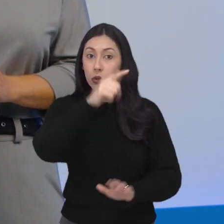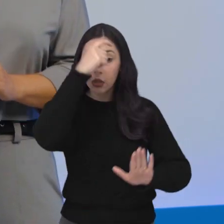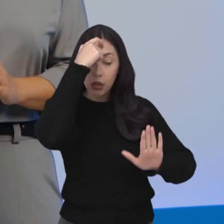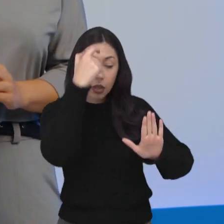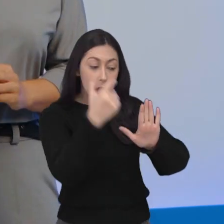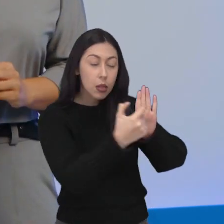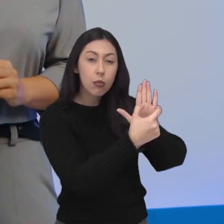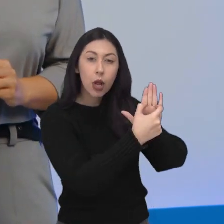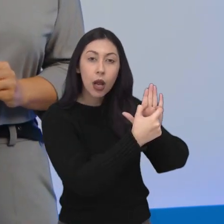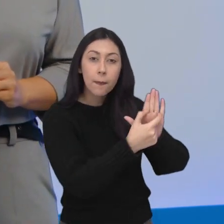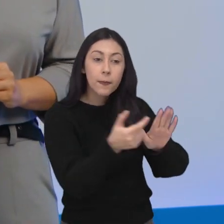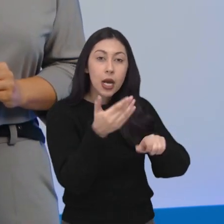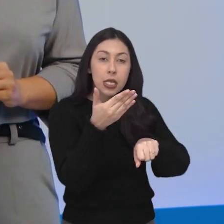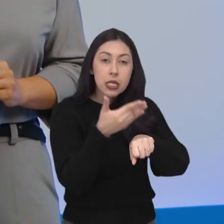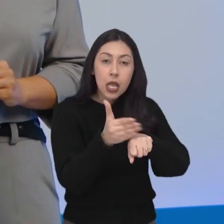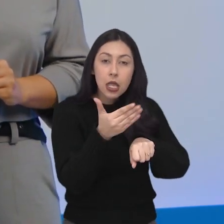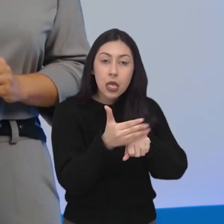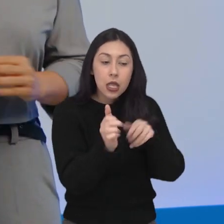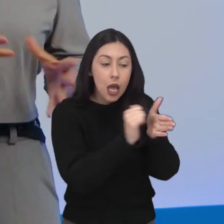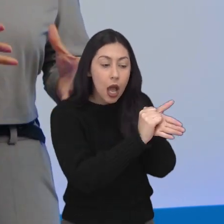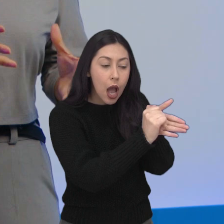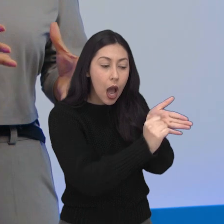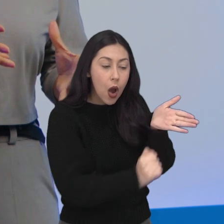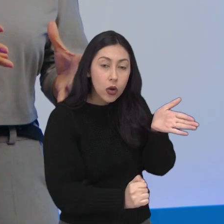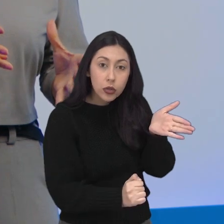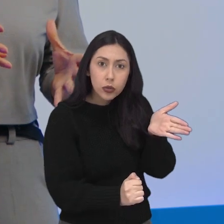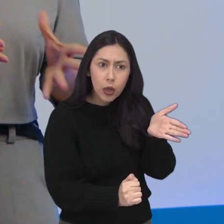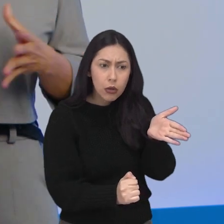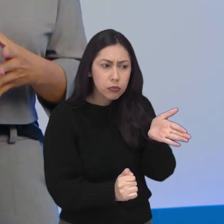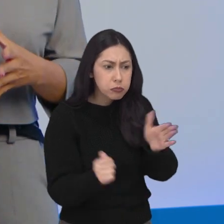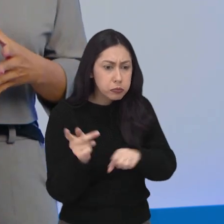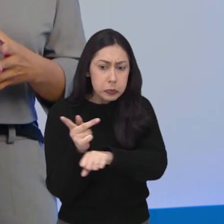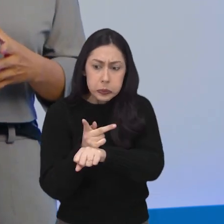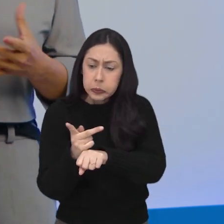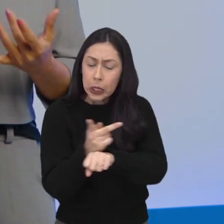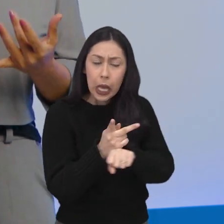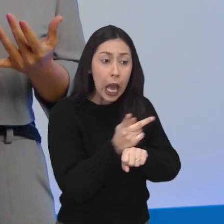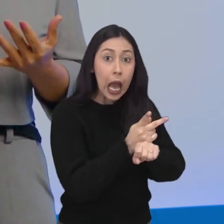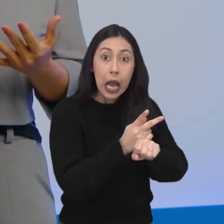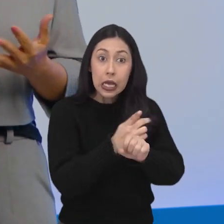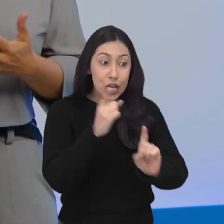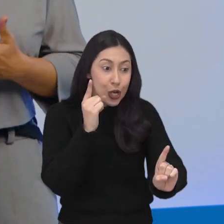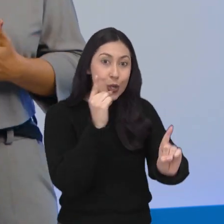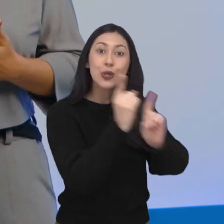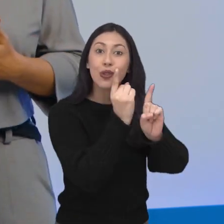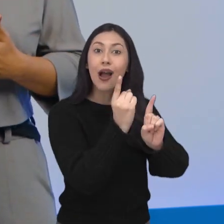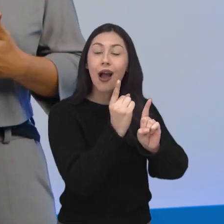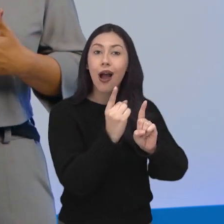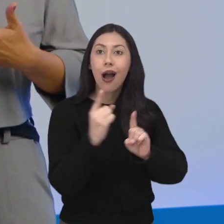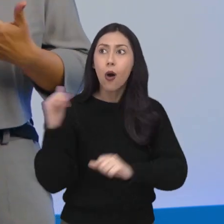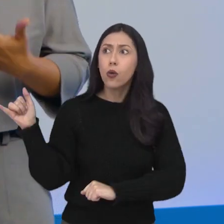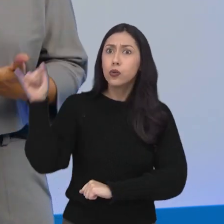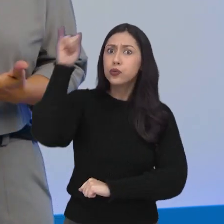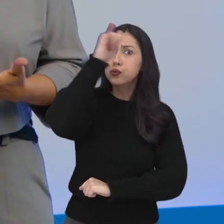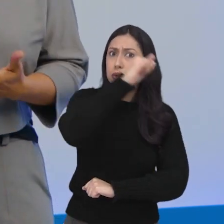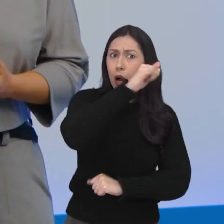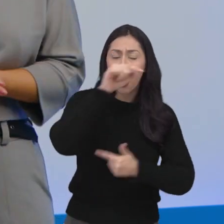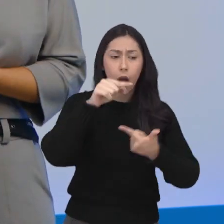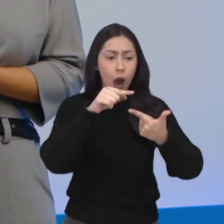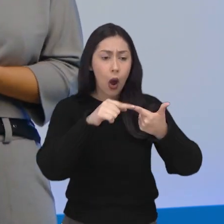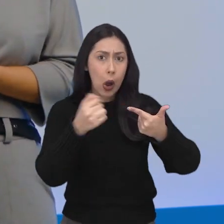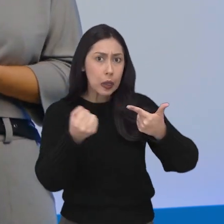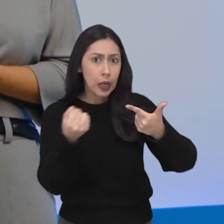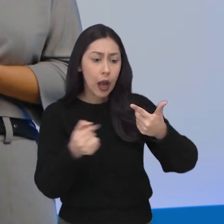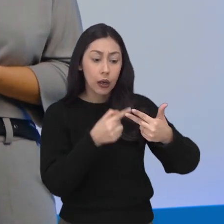artificial para treinar algoritmos a identificar com precisão aeronaves, veículos e até navios.